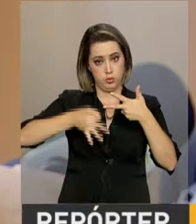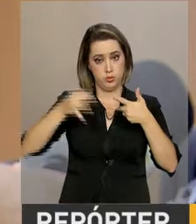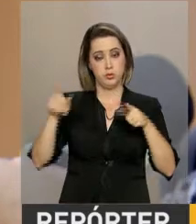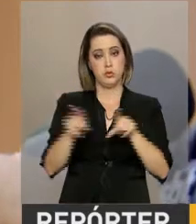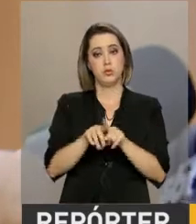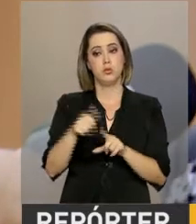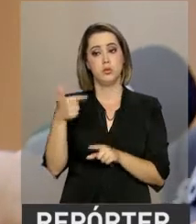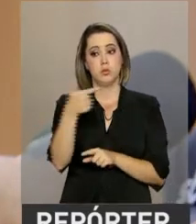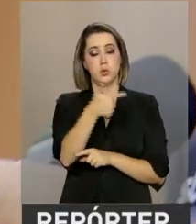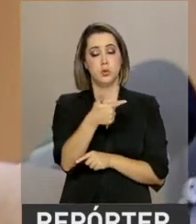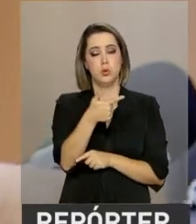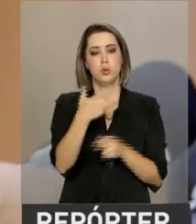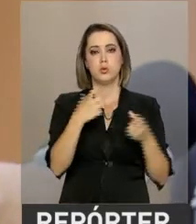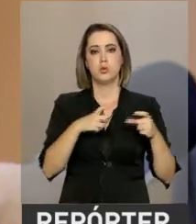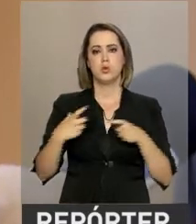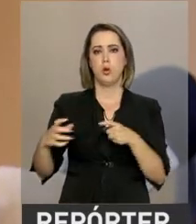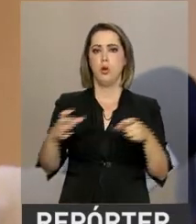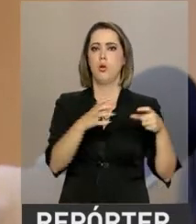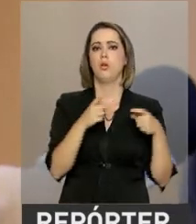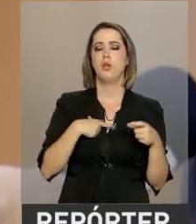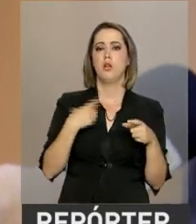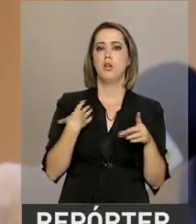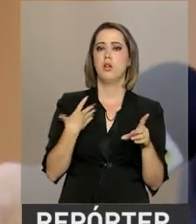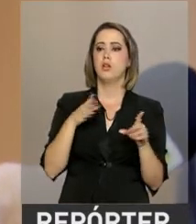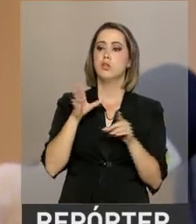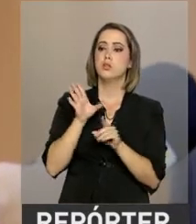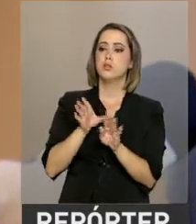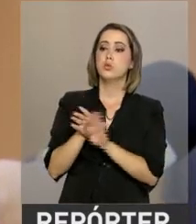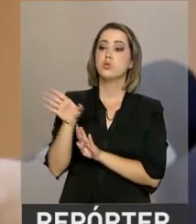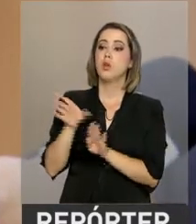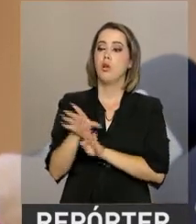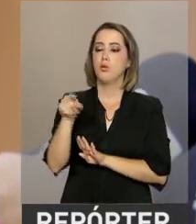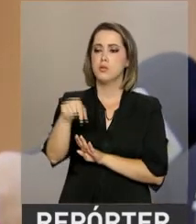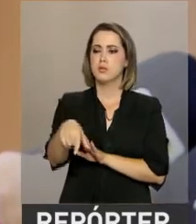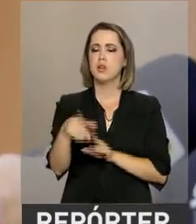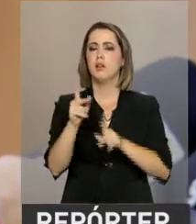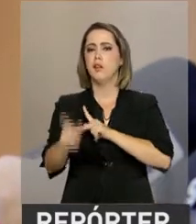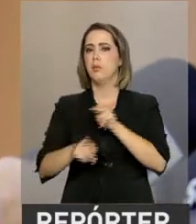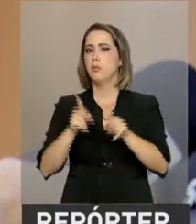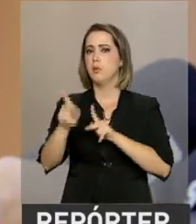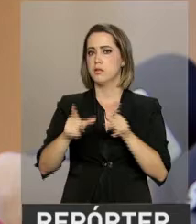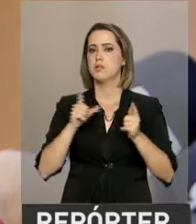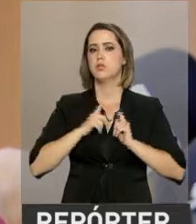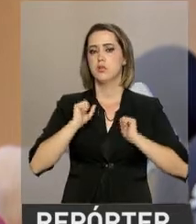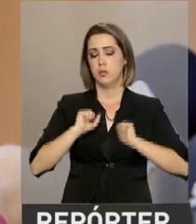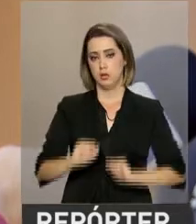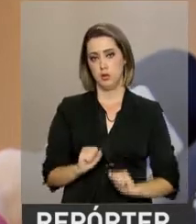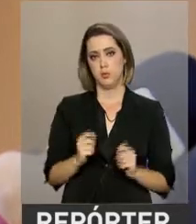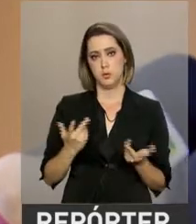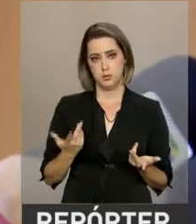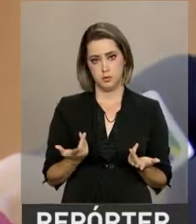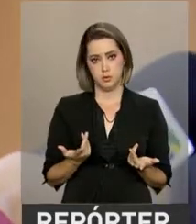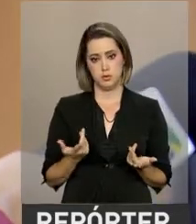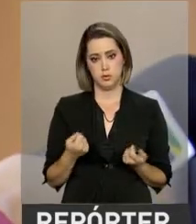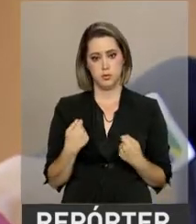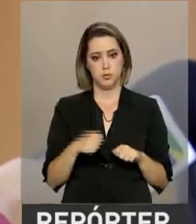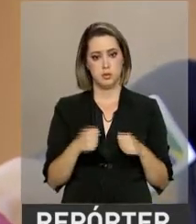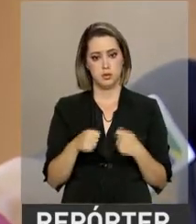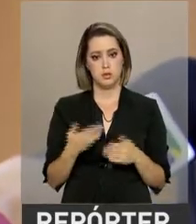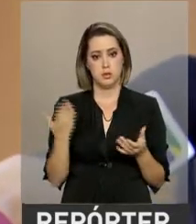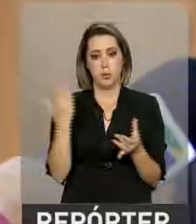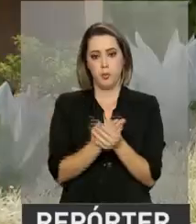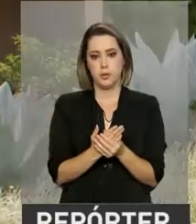de cooperação onde o próprio tribunal atua no sentido de orientar a população e que é uma ferramenta que pode ser que eu não fiz um